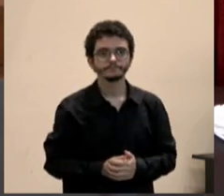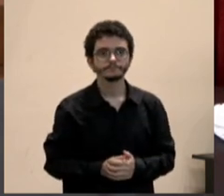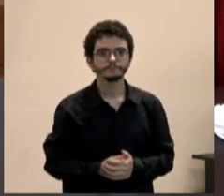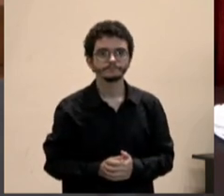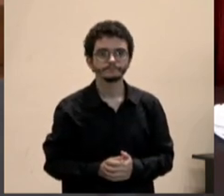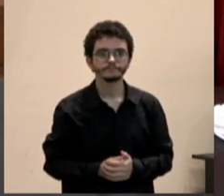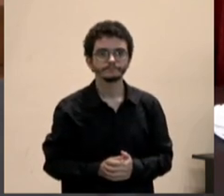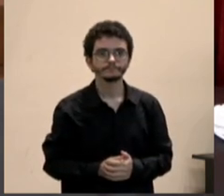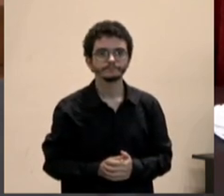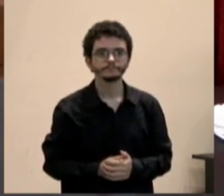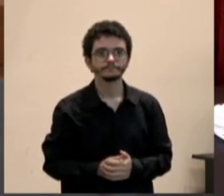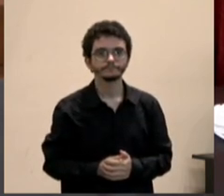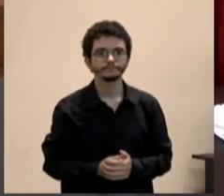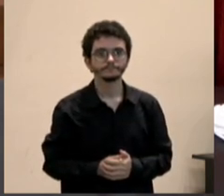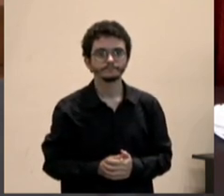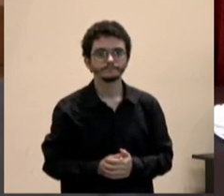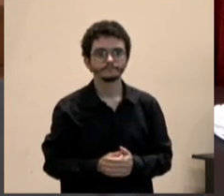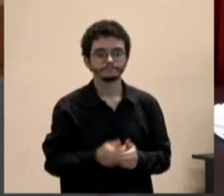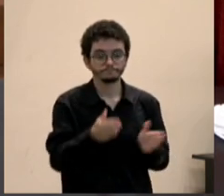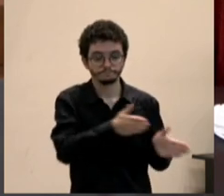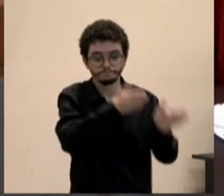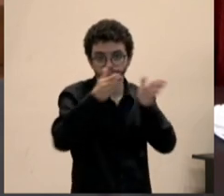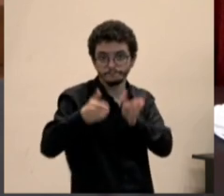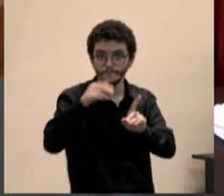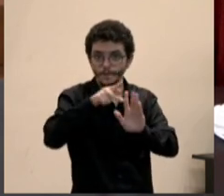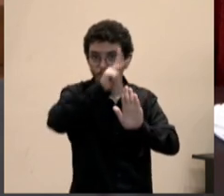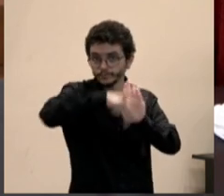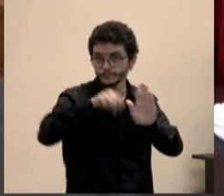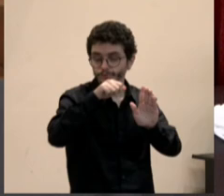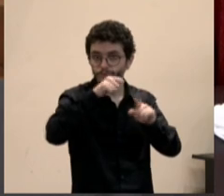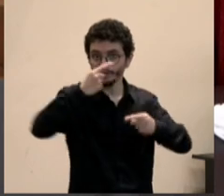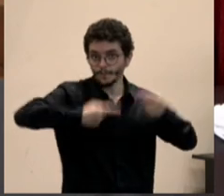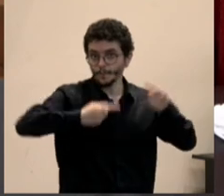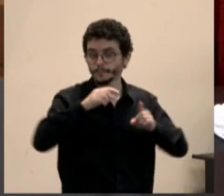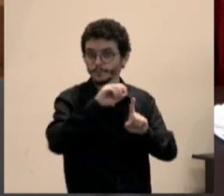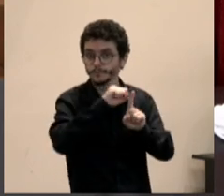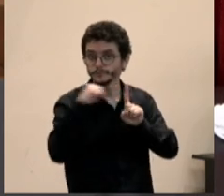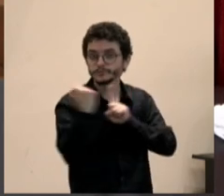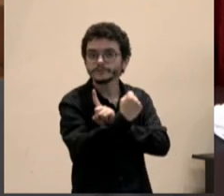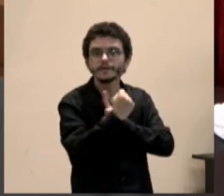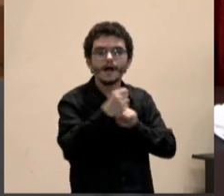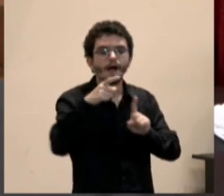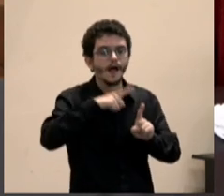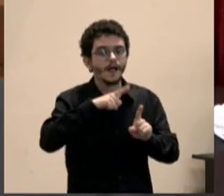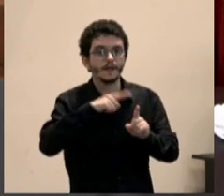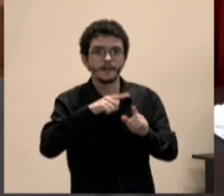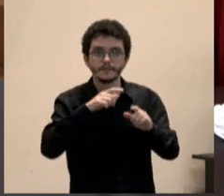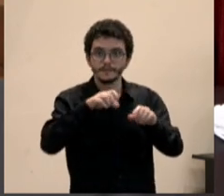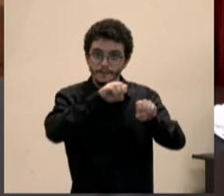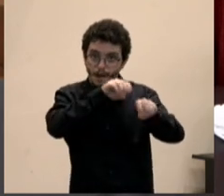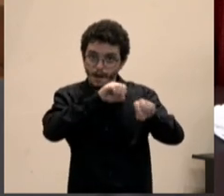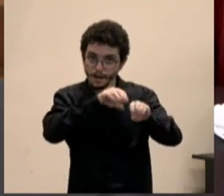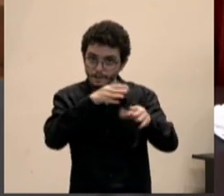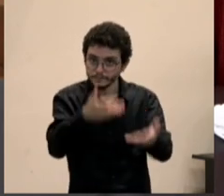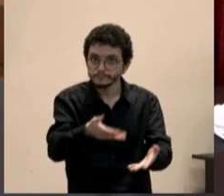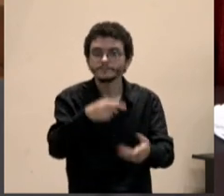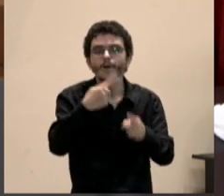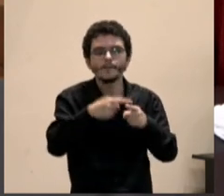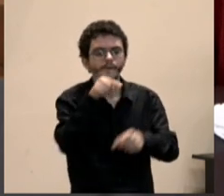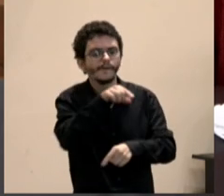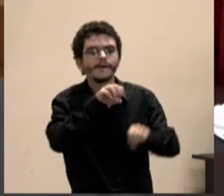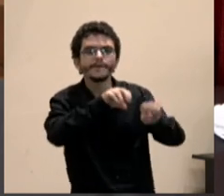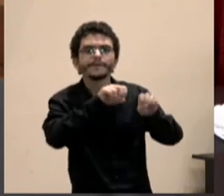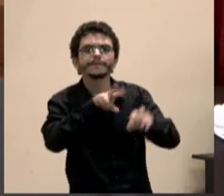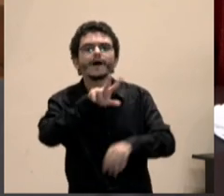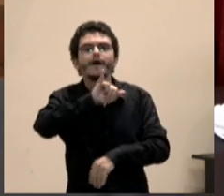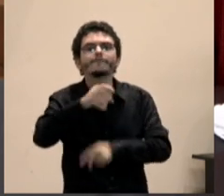E aí passa o projeto político de sociedade, ele passa pela educação, porque é a educação que vai dizer